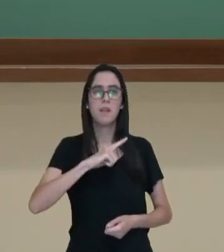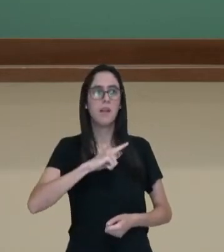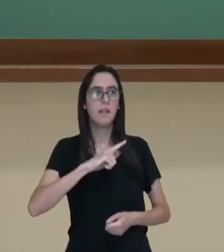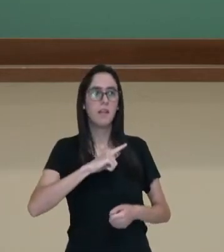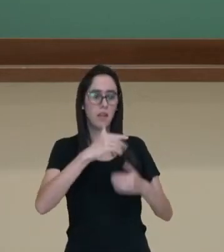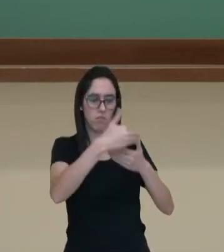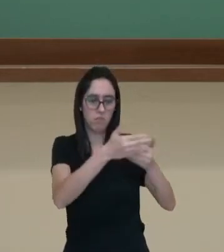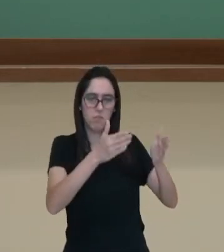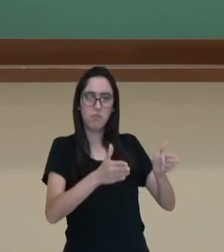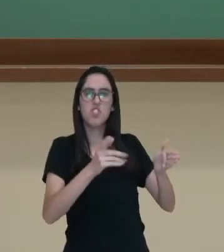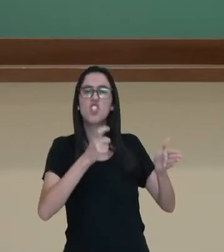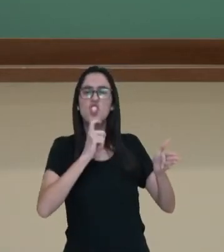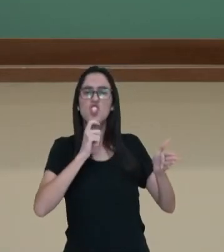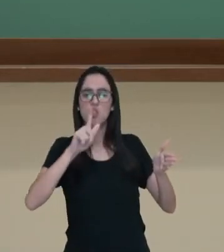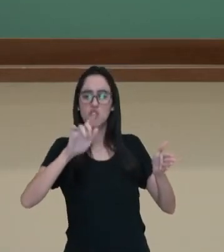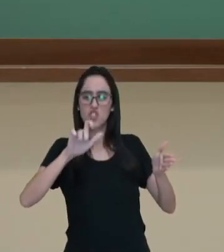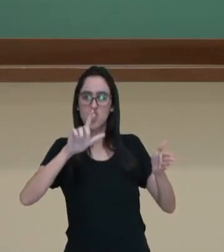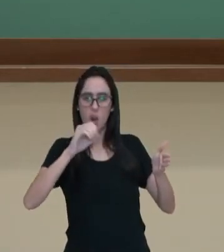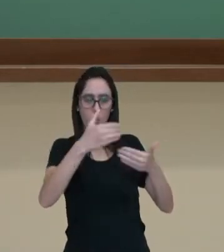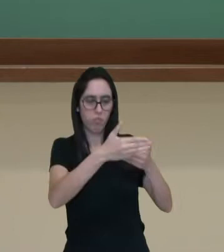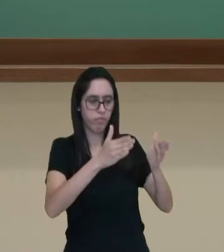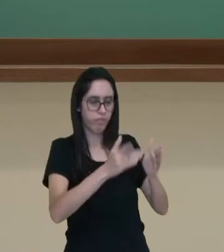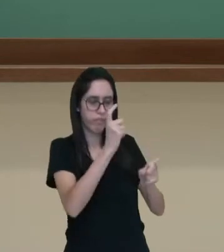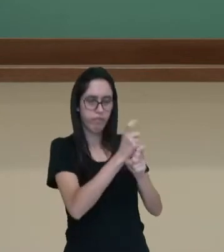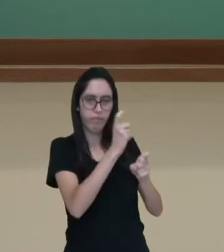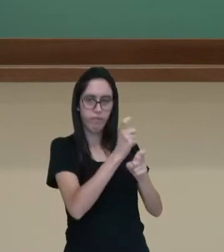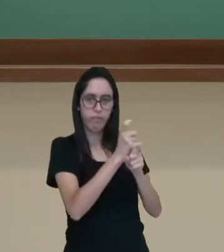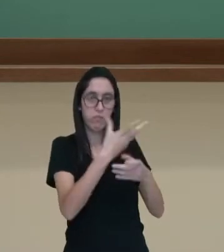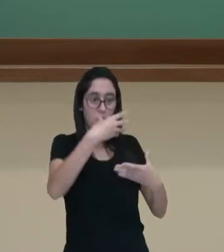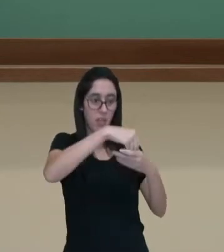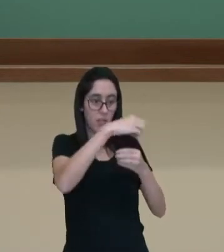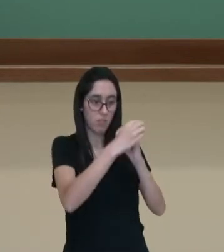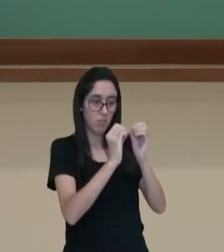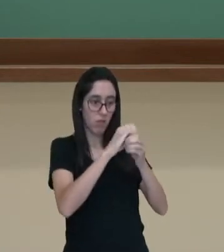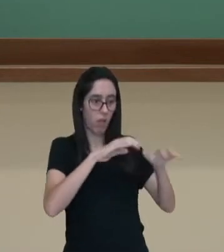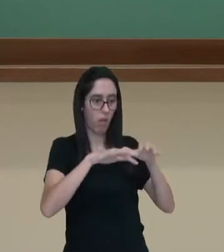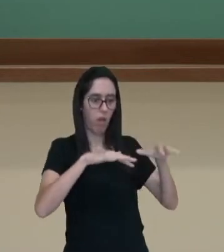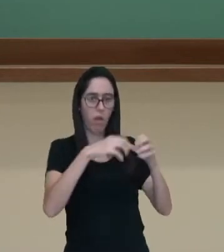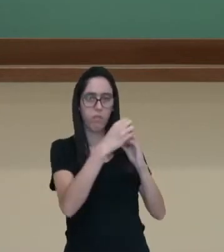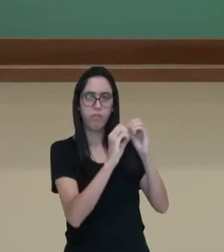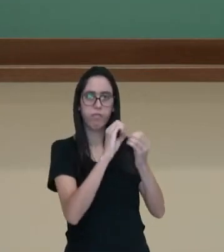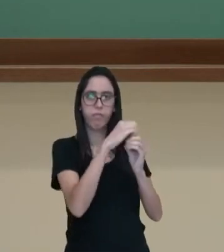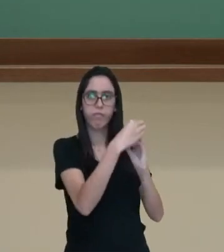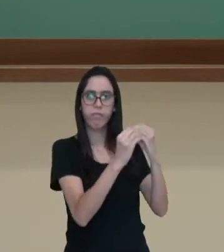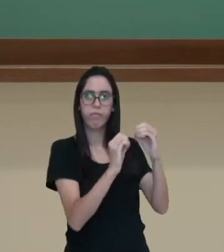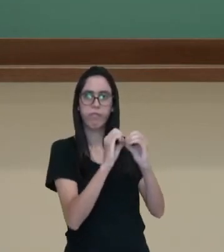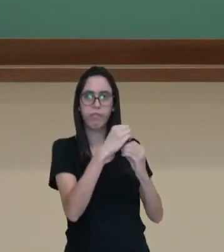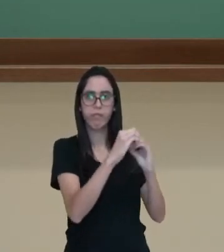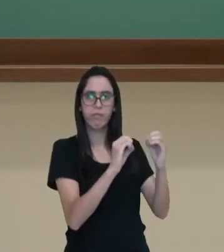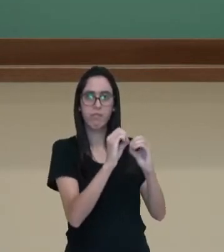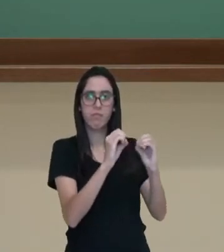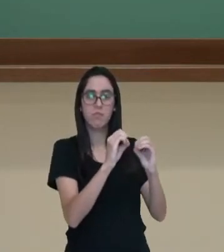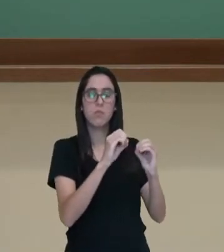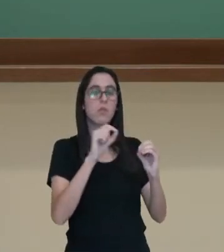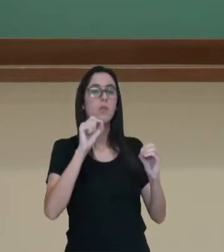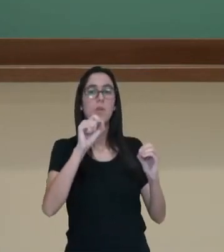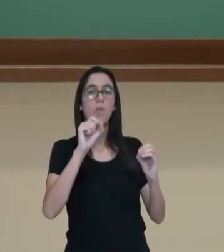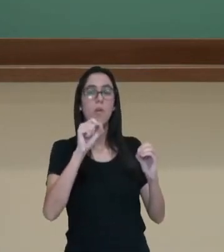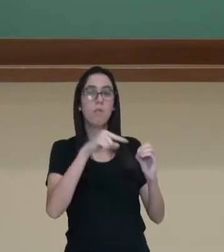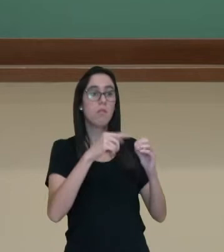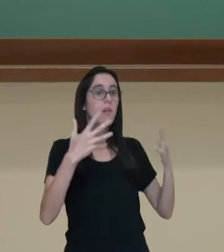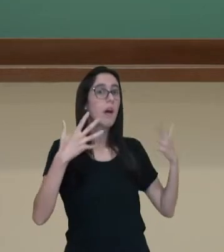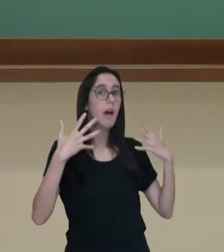estado sólido. As moléculas estão agitadas, mas não muito. Você fornece calor, esse gelo vira